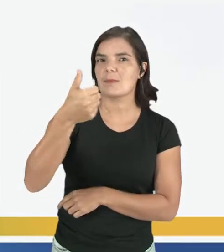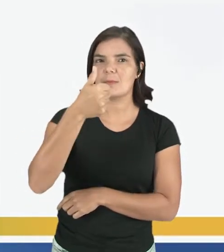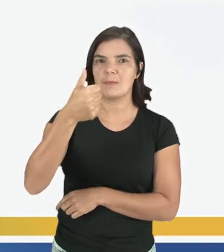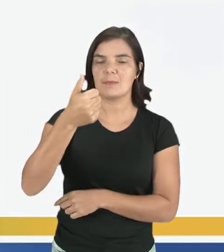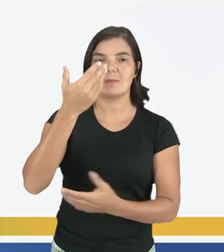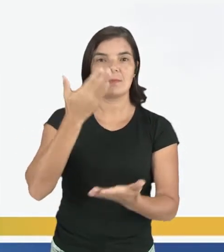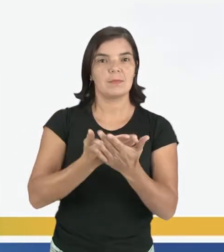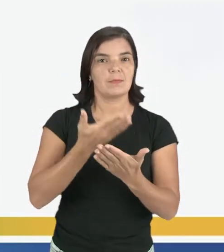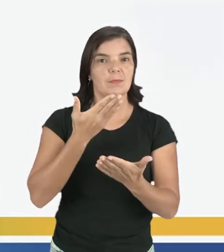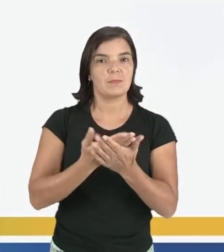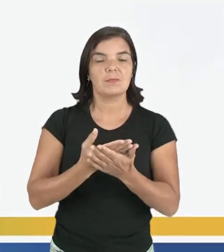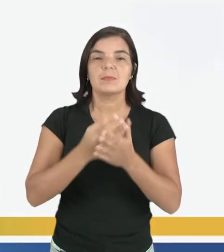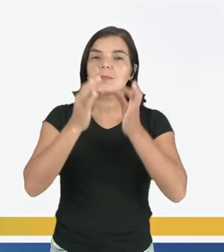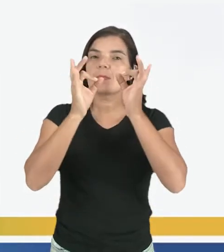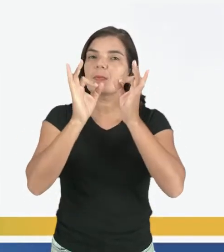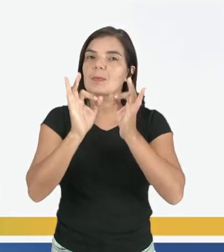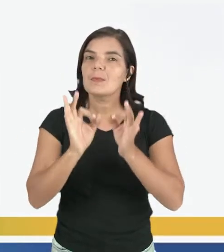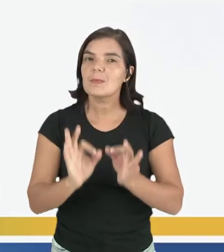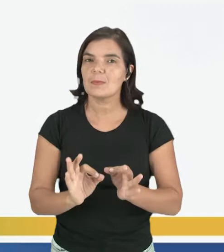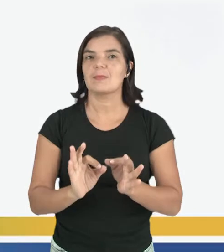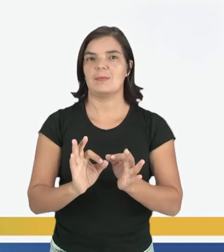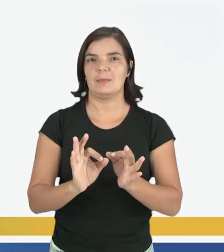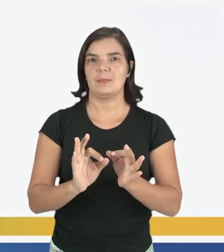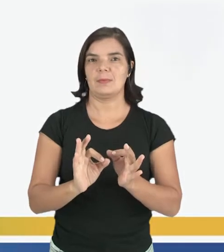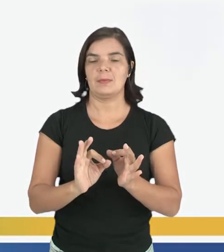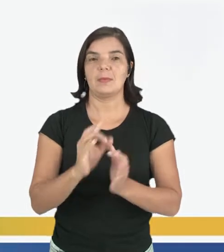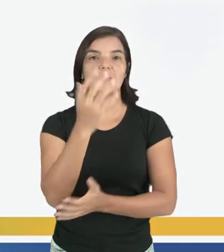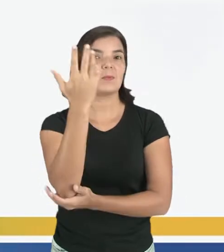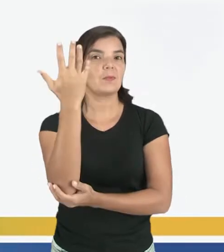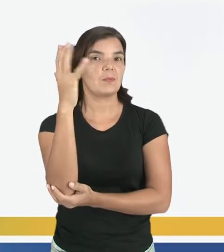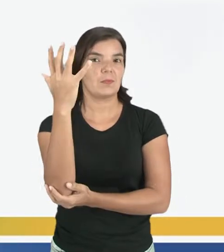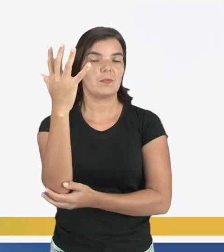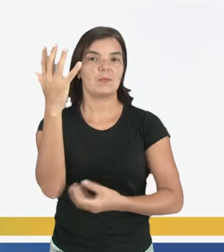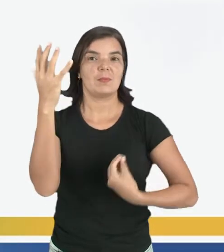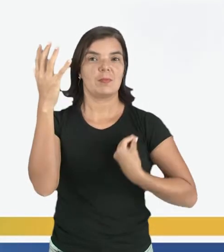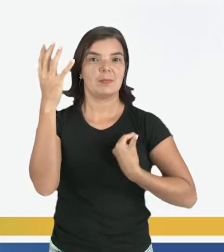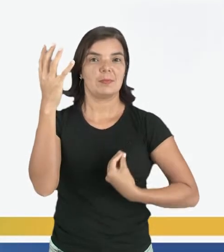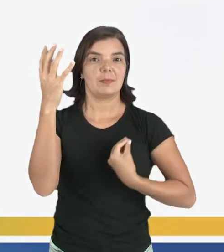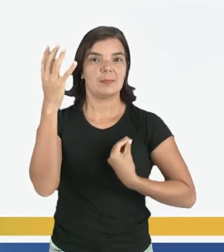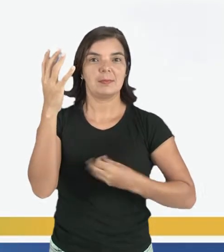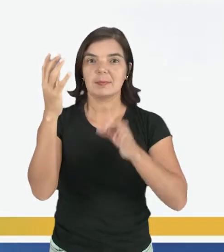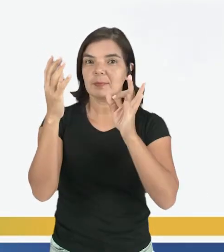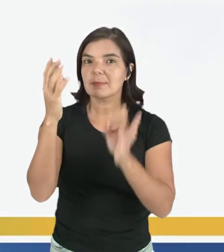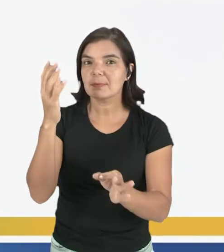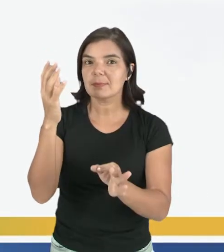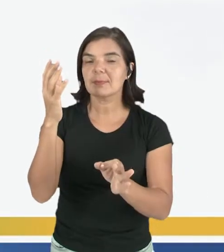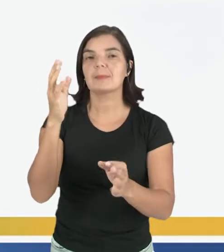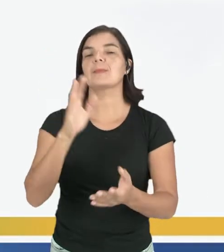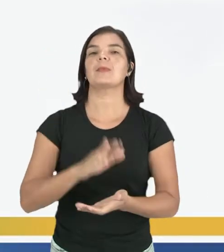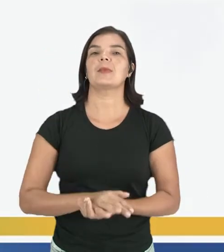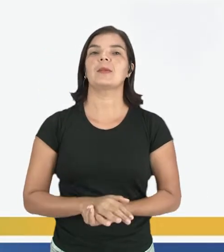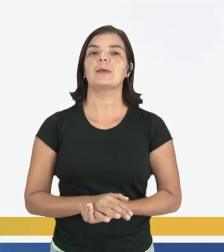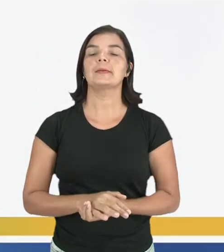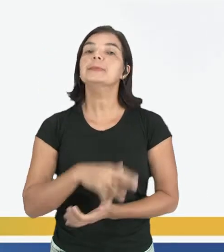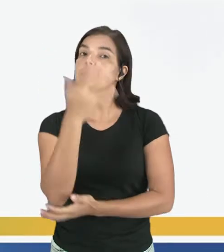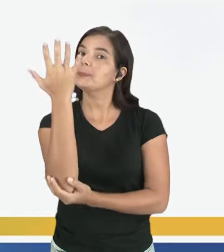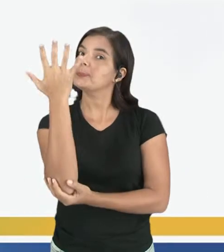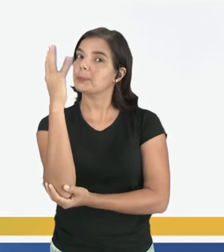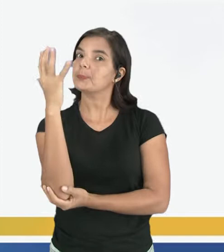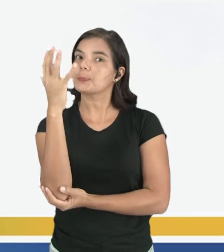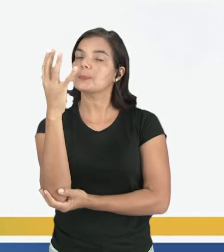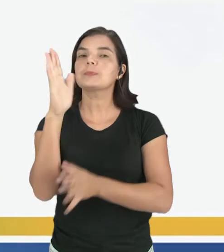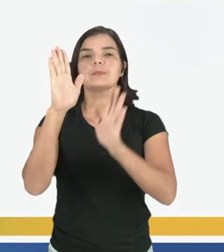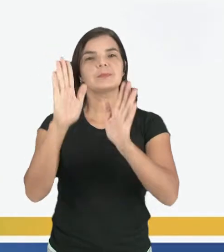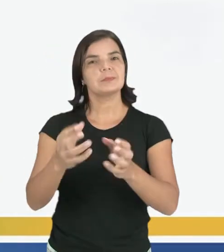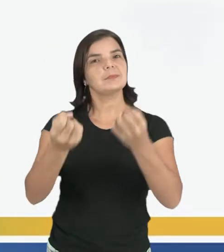estudar direitinho sobre as plantas serem seres vivos, certo? Então, as plantas são seres vivos, como